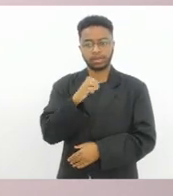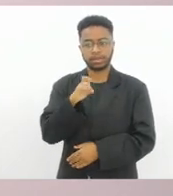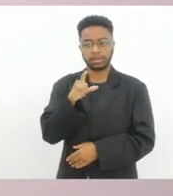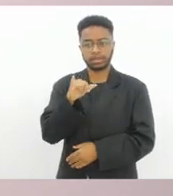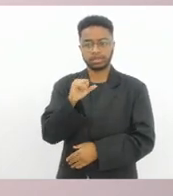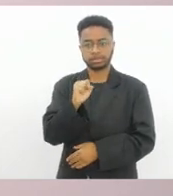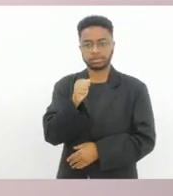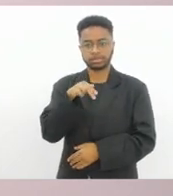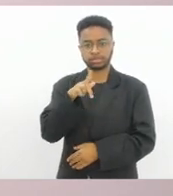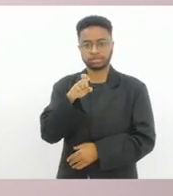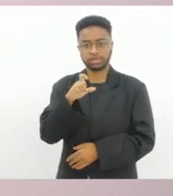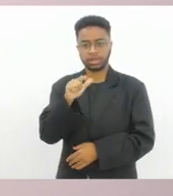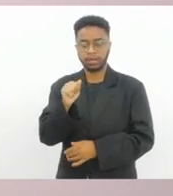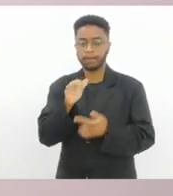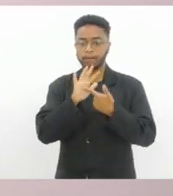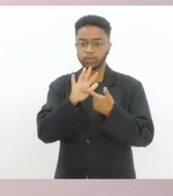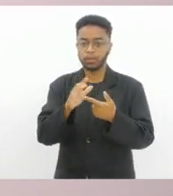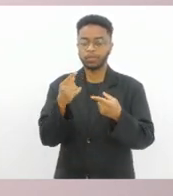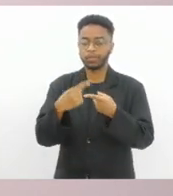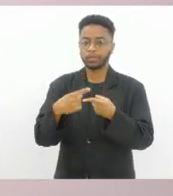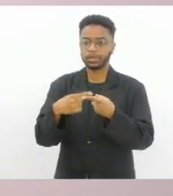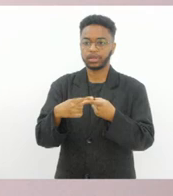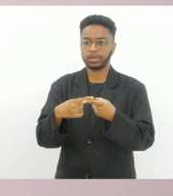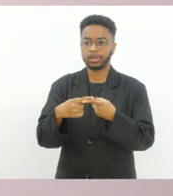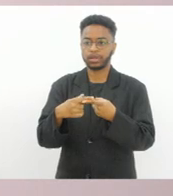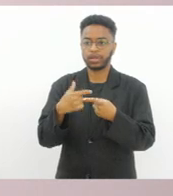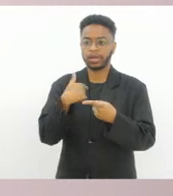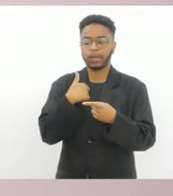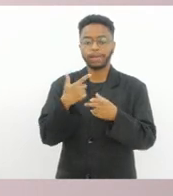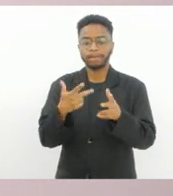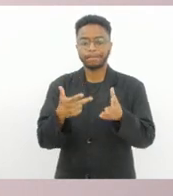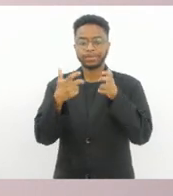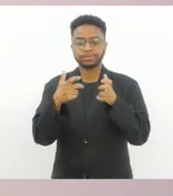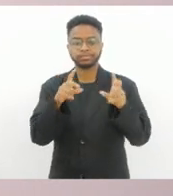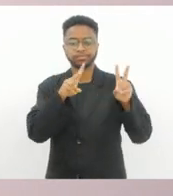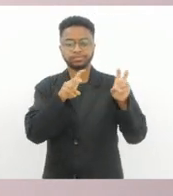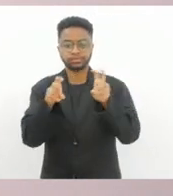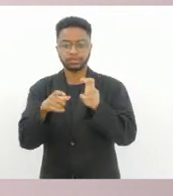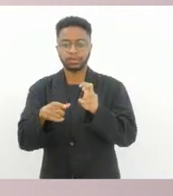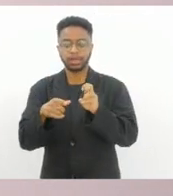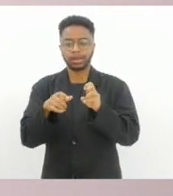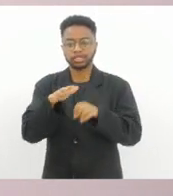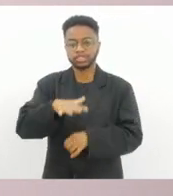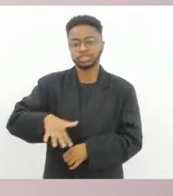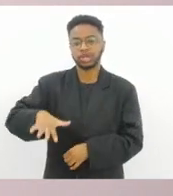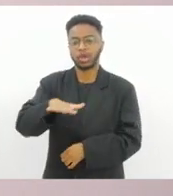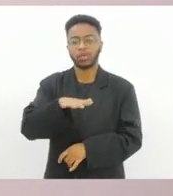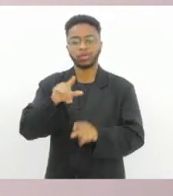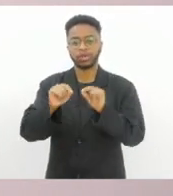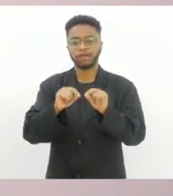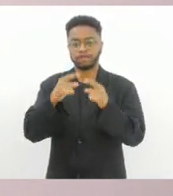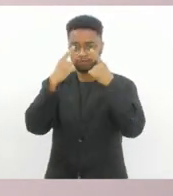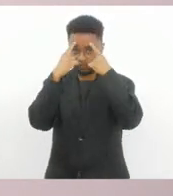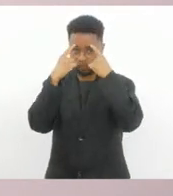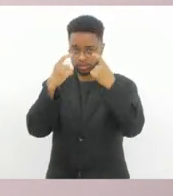Elisângela, porque eu estou olhando para esse fenômeno mais amplo, né? Que é a violência sexual, como eu